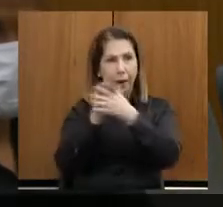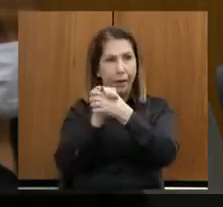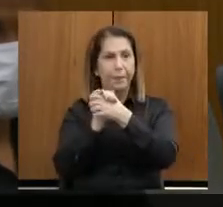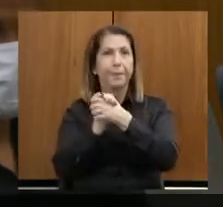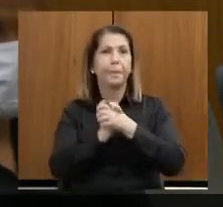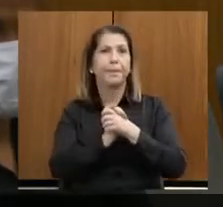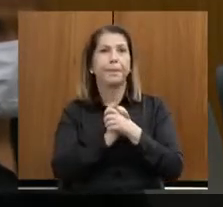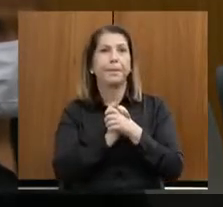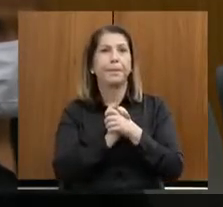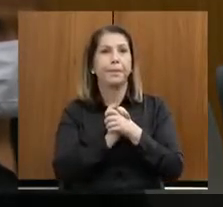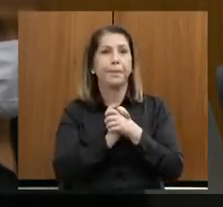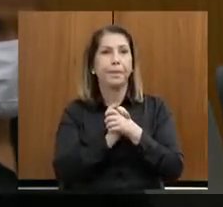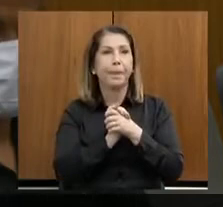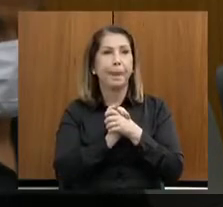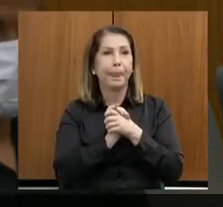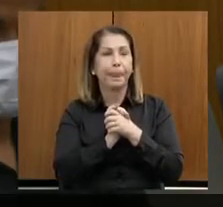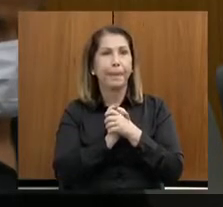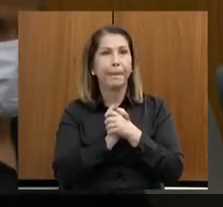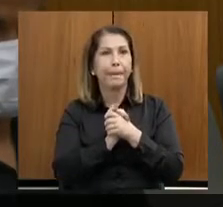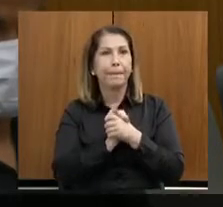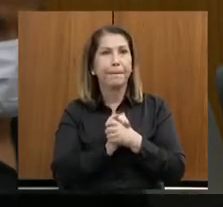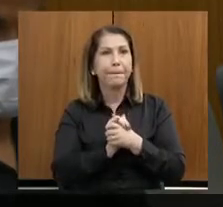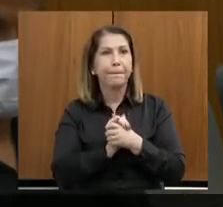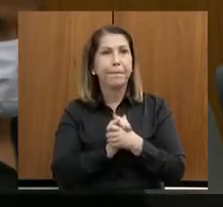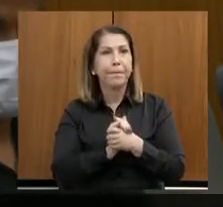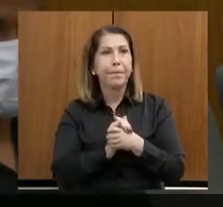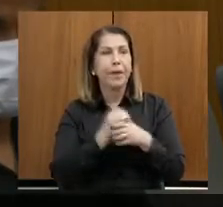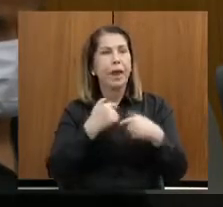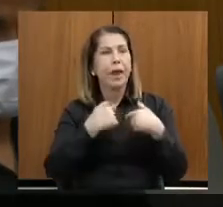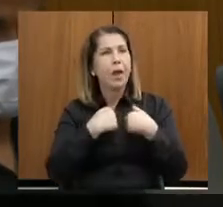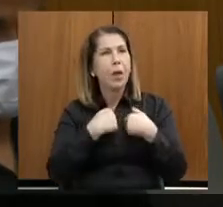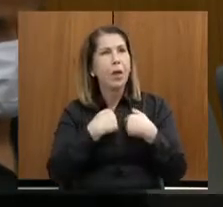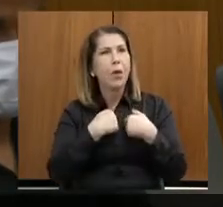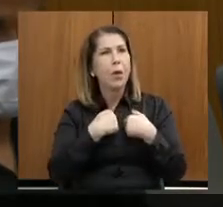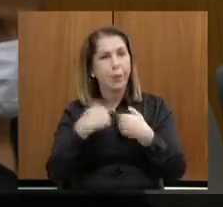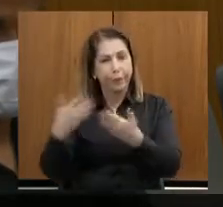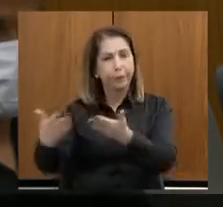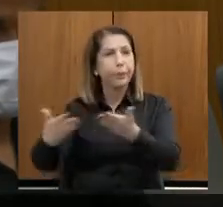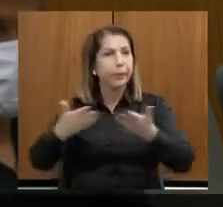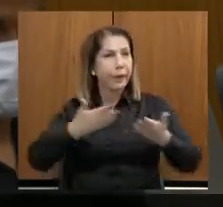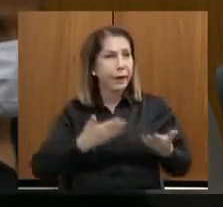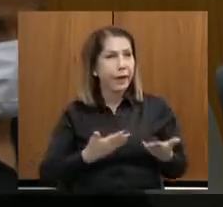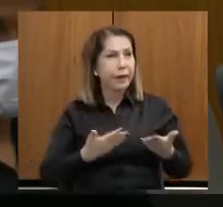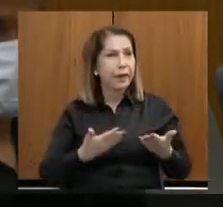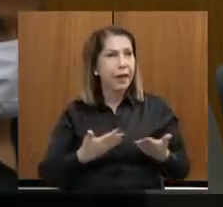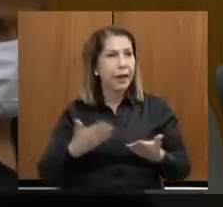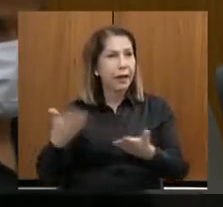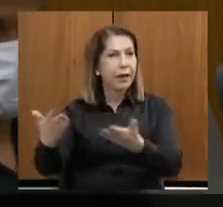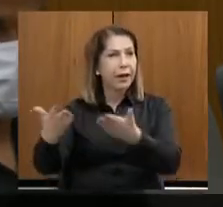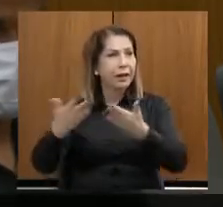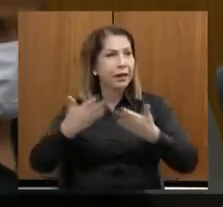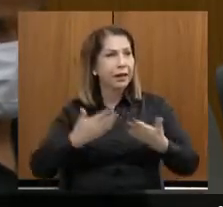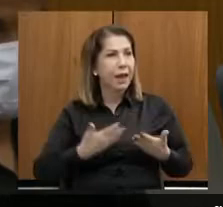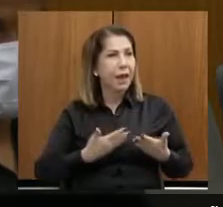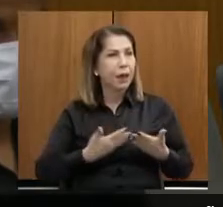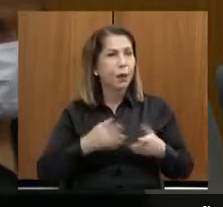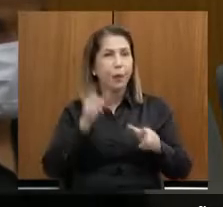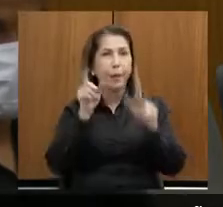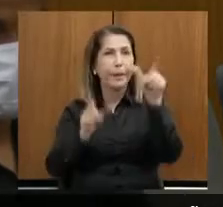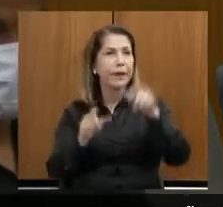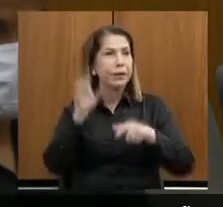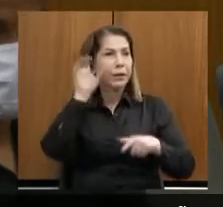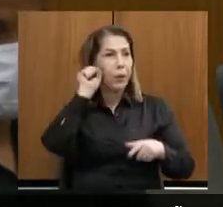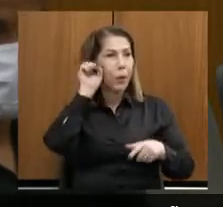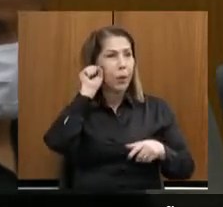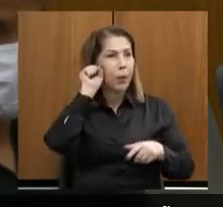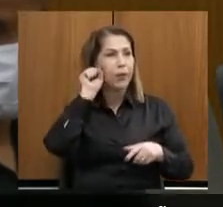é é e eu atendo eu tô falando isso para as pessoas que nos ouvem